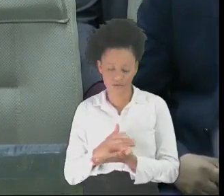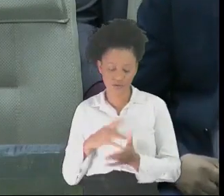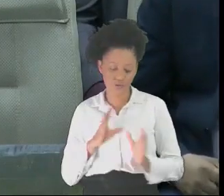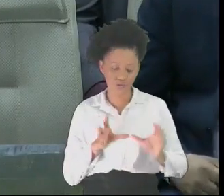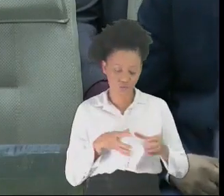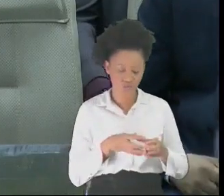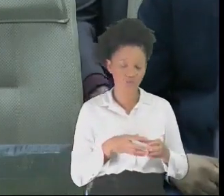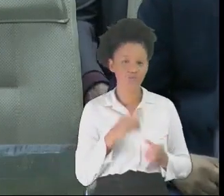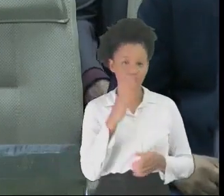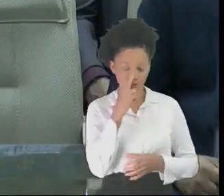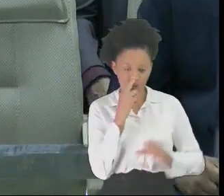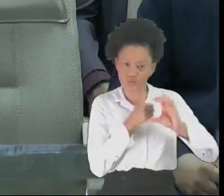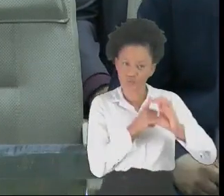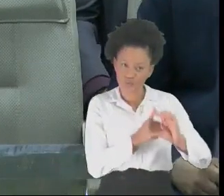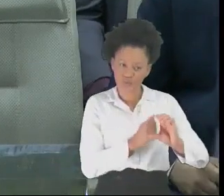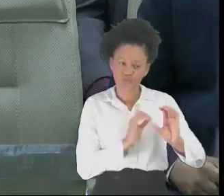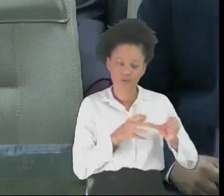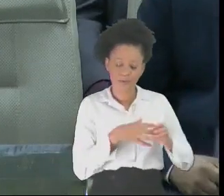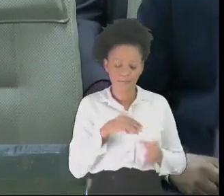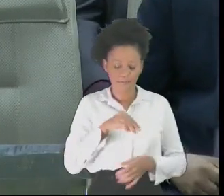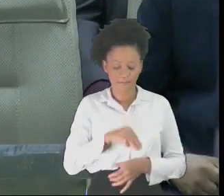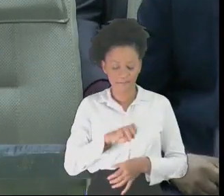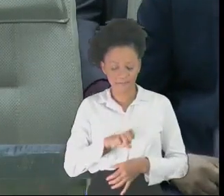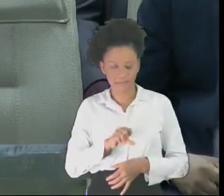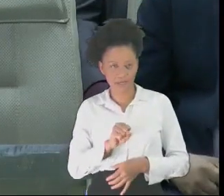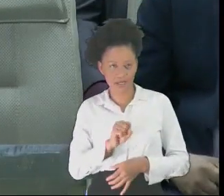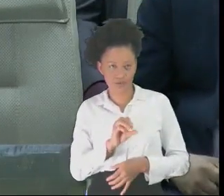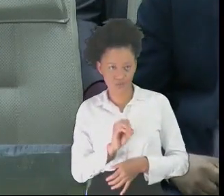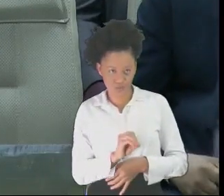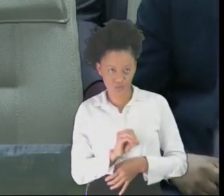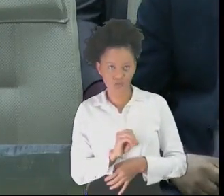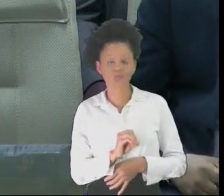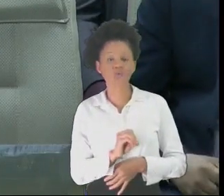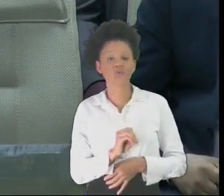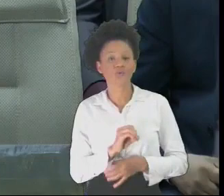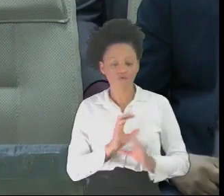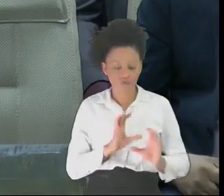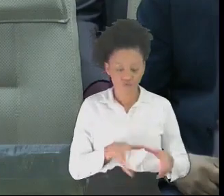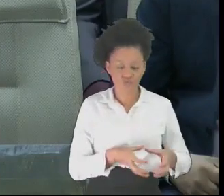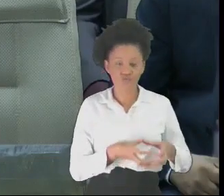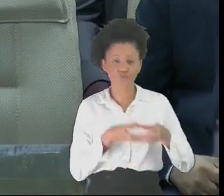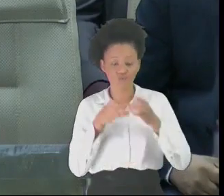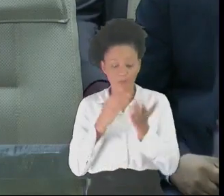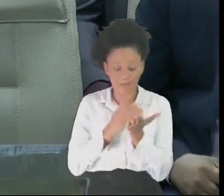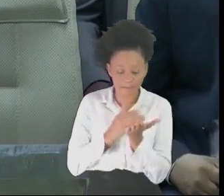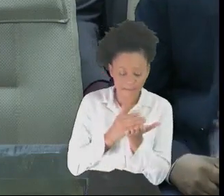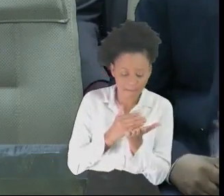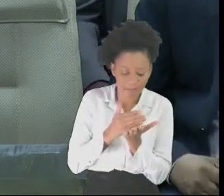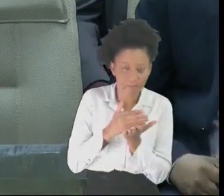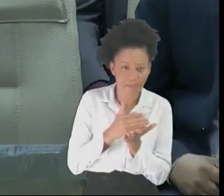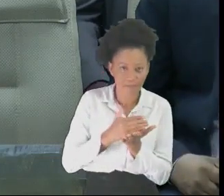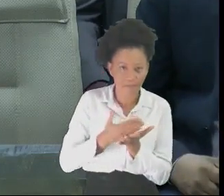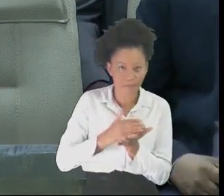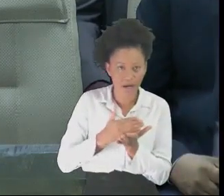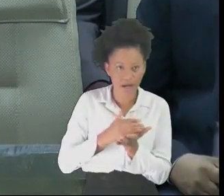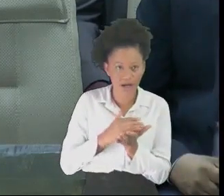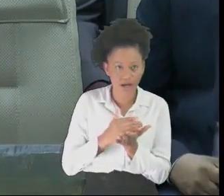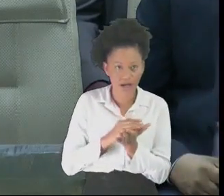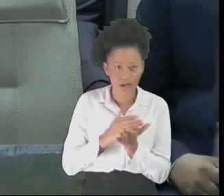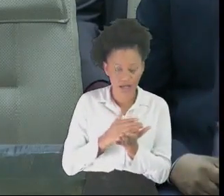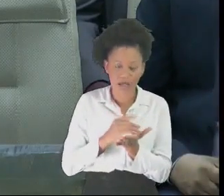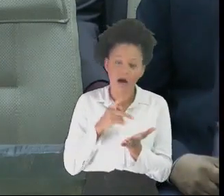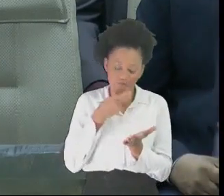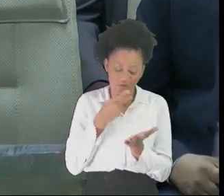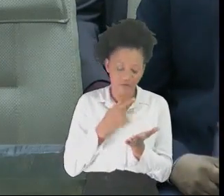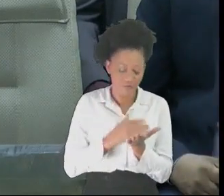que dizem que eles são meso. Eles dizem que a igreja vai subir no meio. Porque eles dizem que a igreja só vai